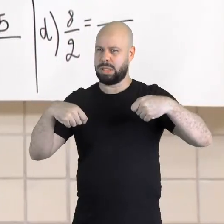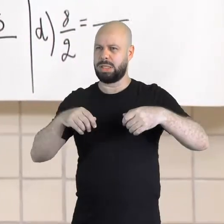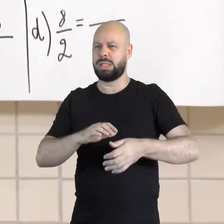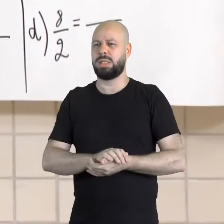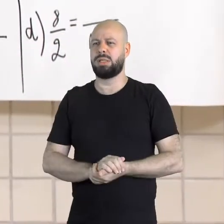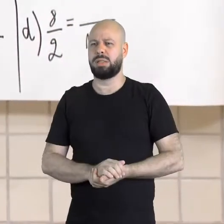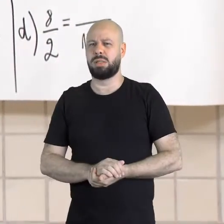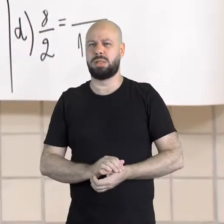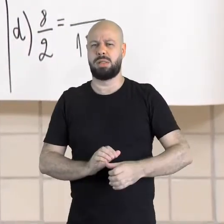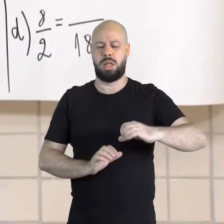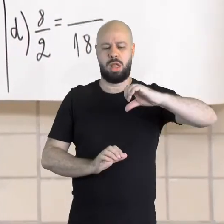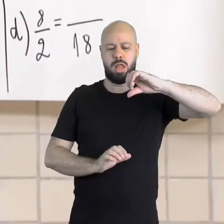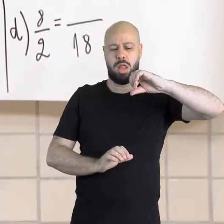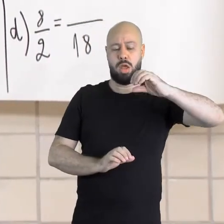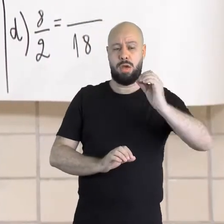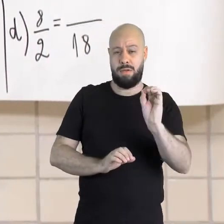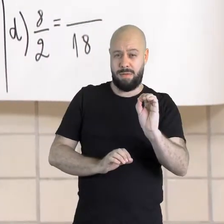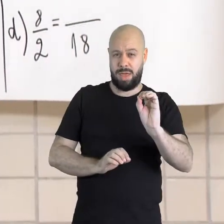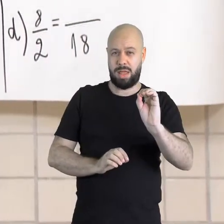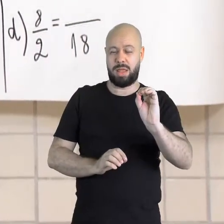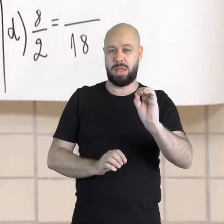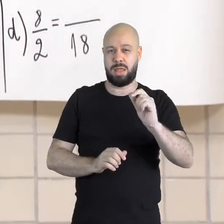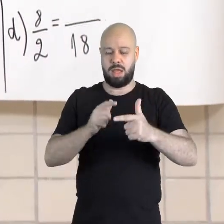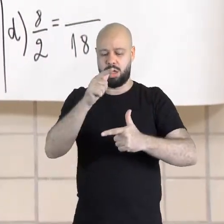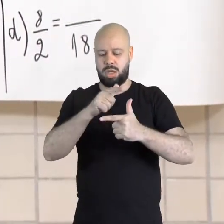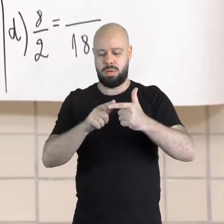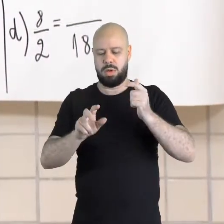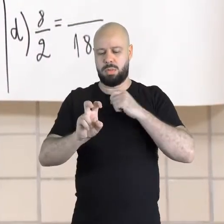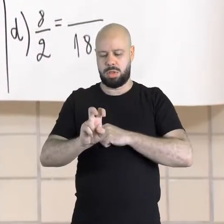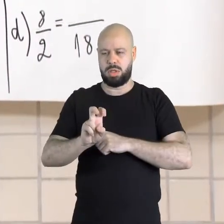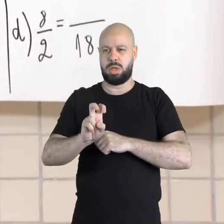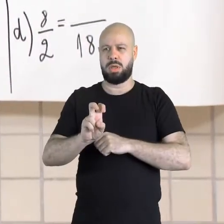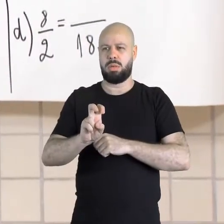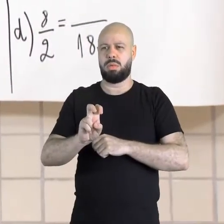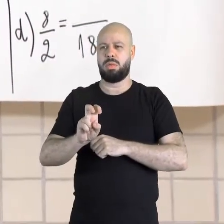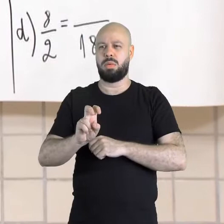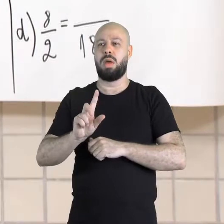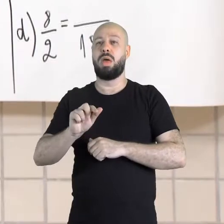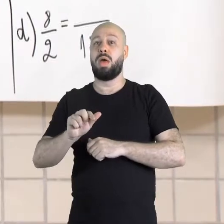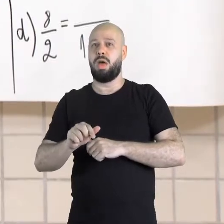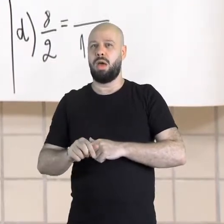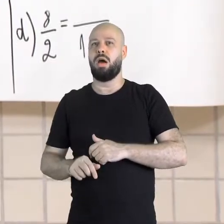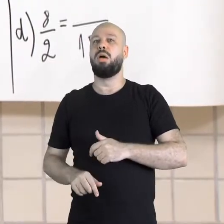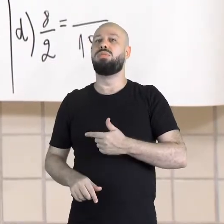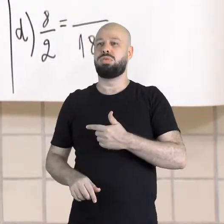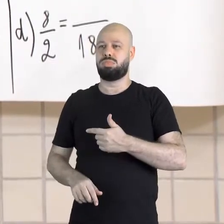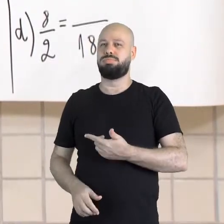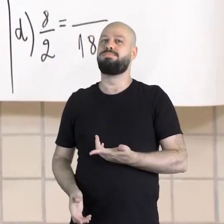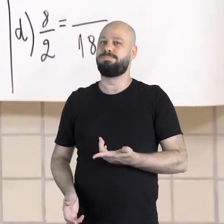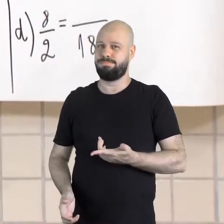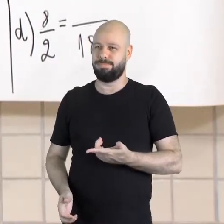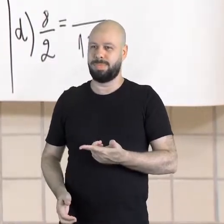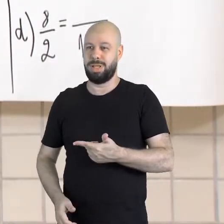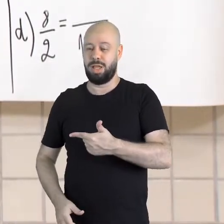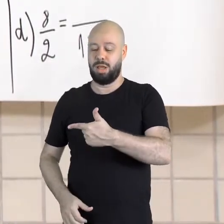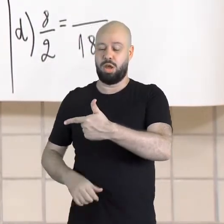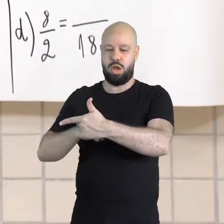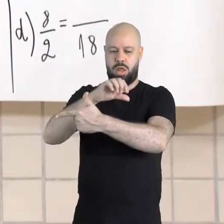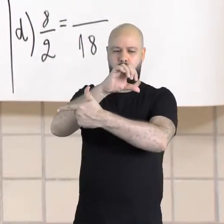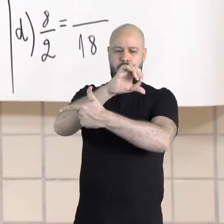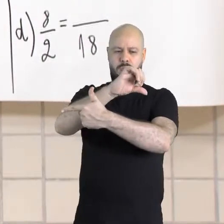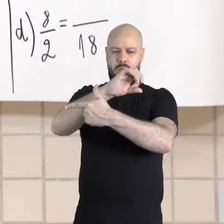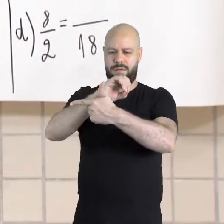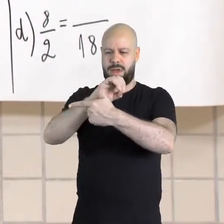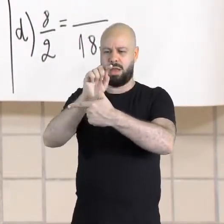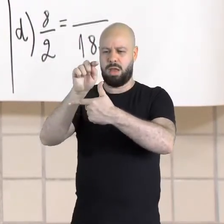90 dividido para 5. Tenho um número no divisor, então eu vou pegar um número no